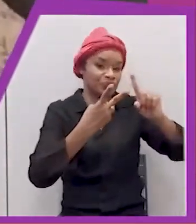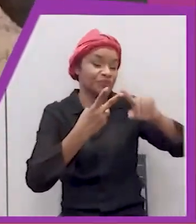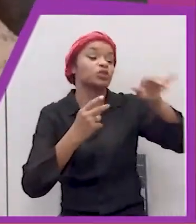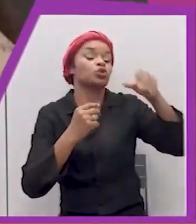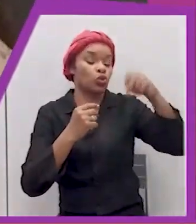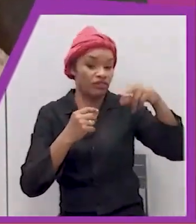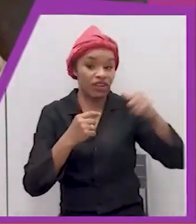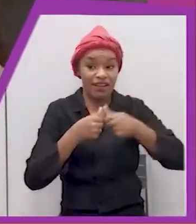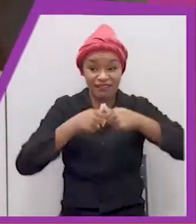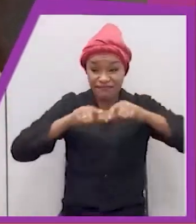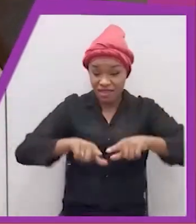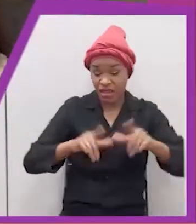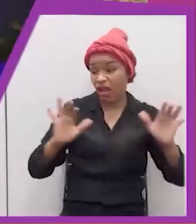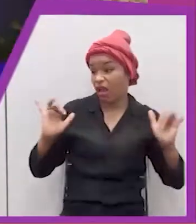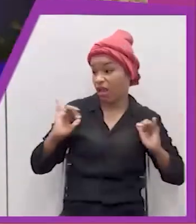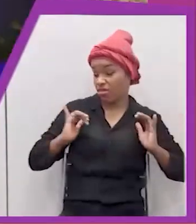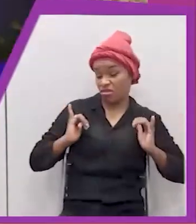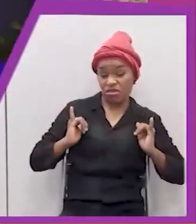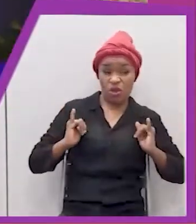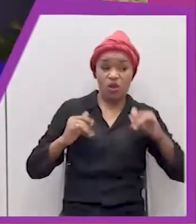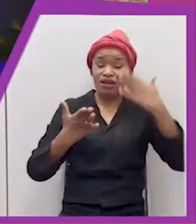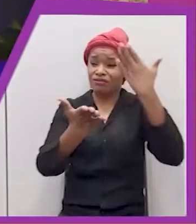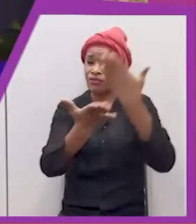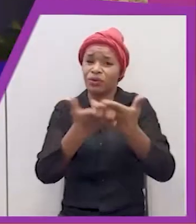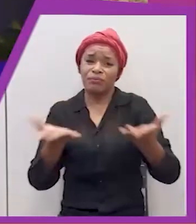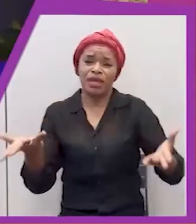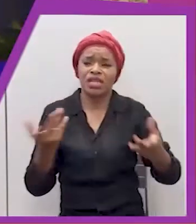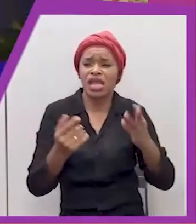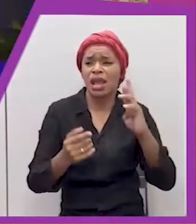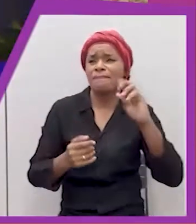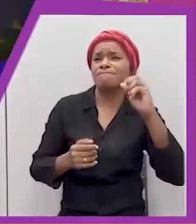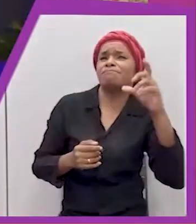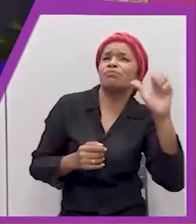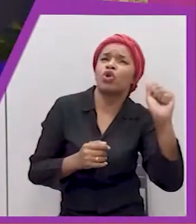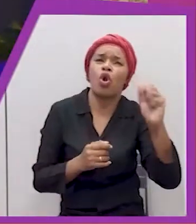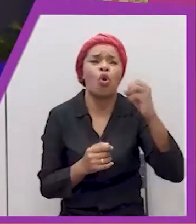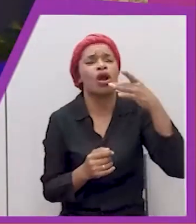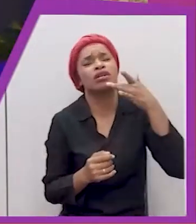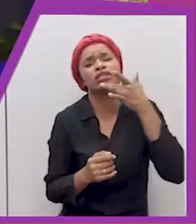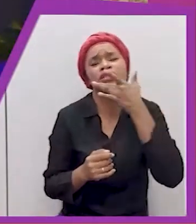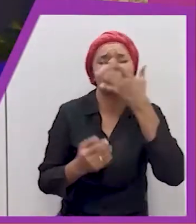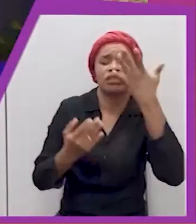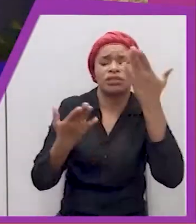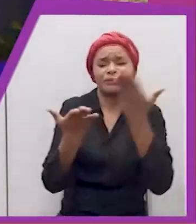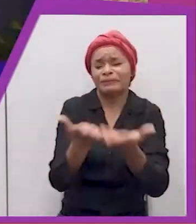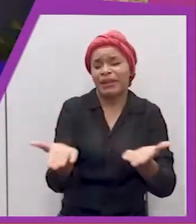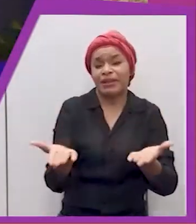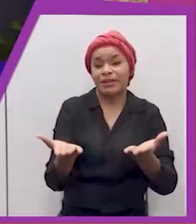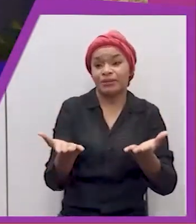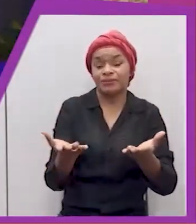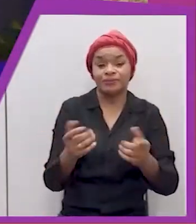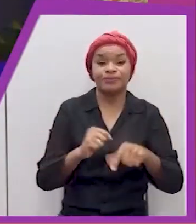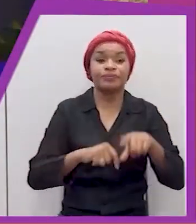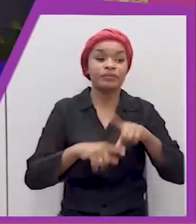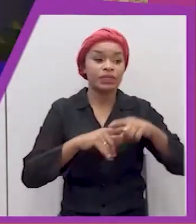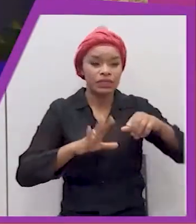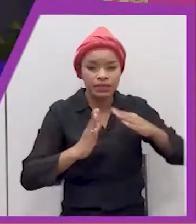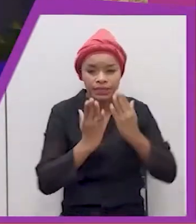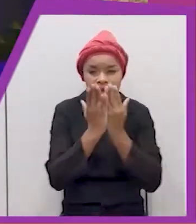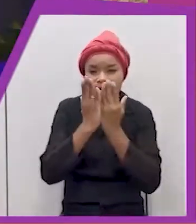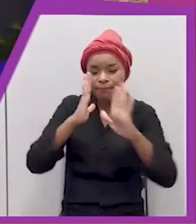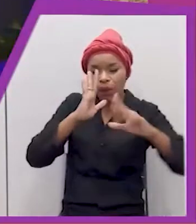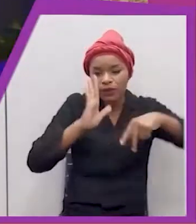sem o pãozinho do Francisco também diz a Joana se ficaram aqui à toa ou